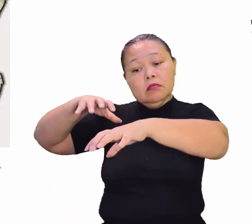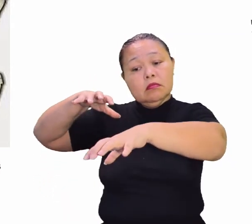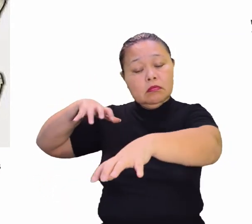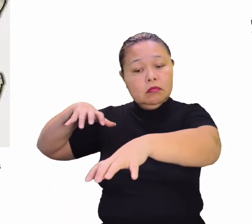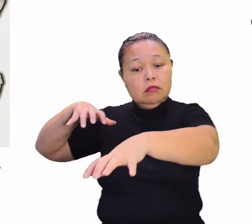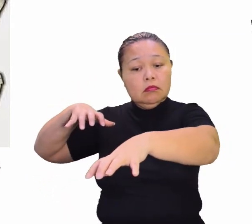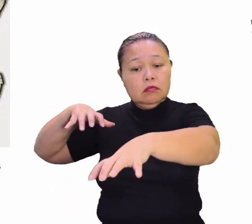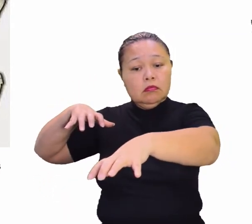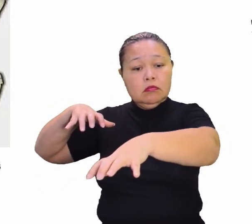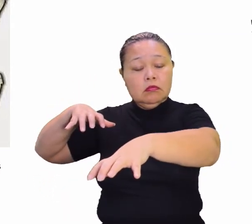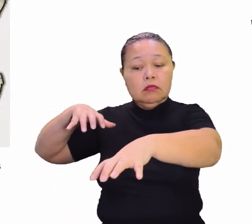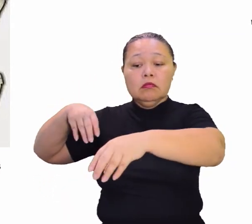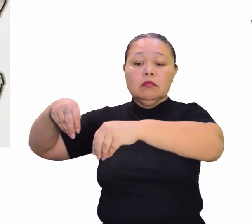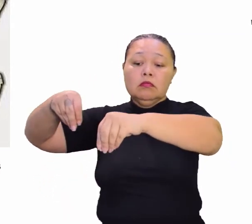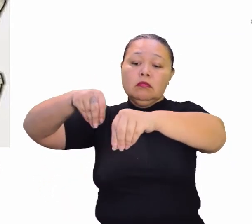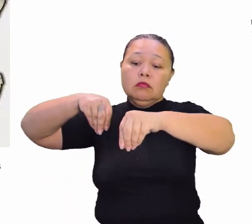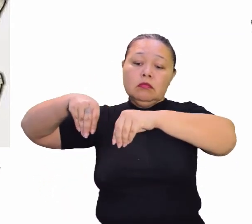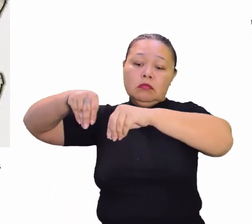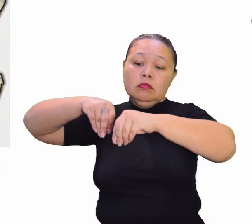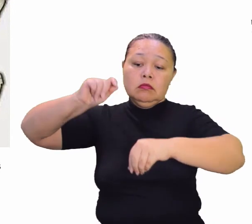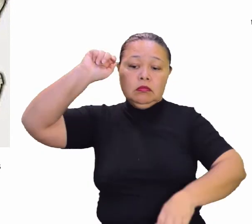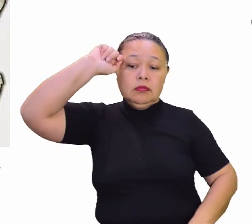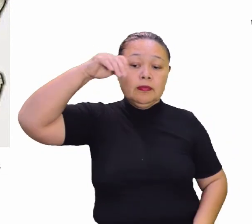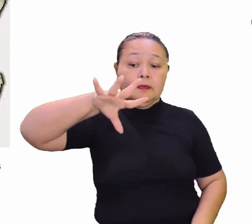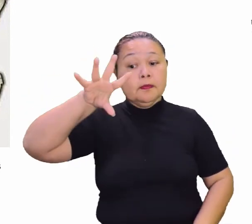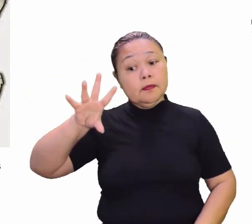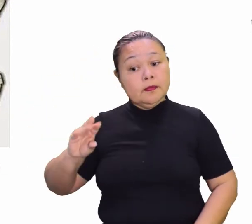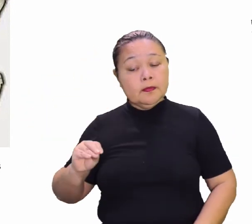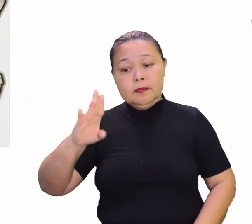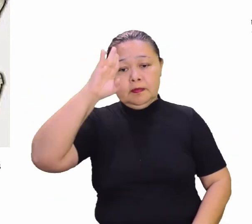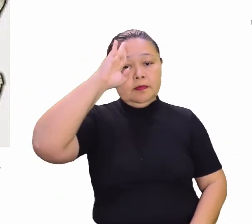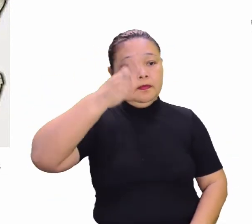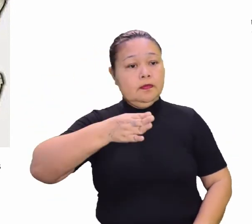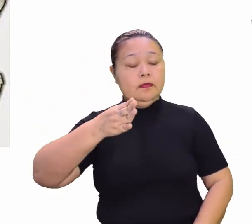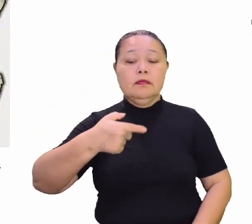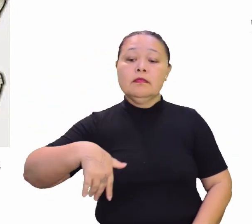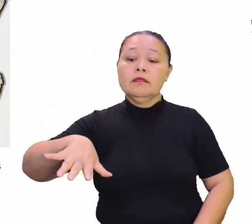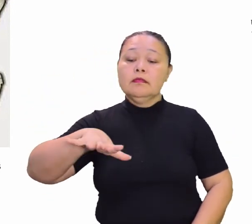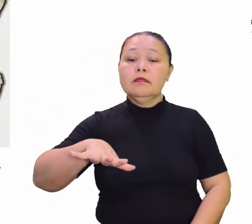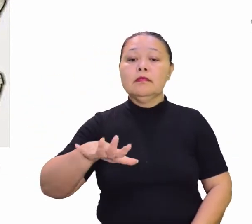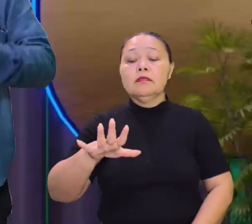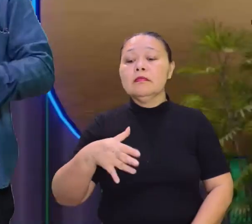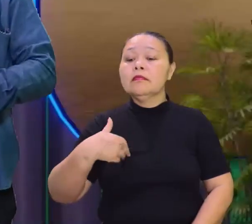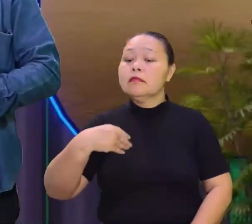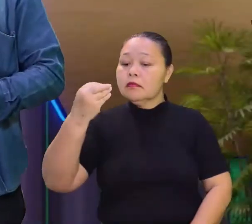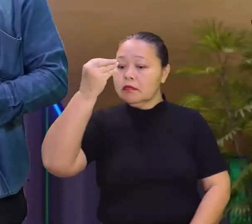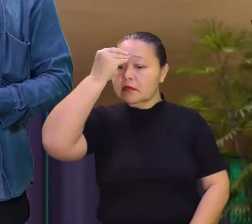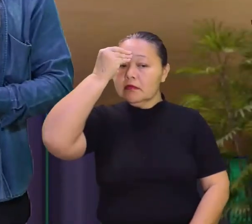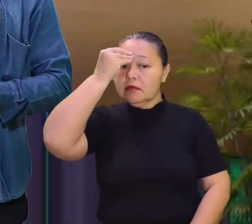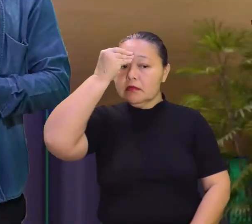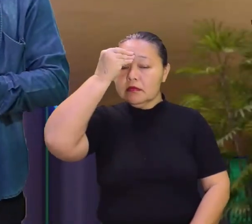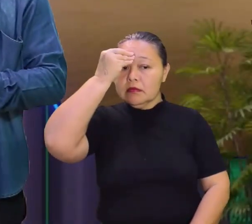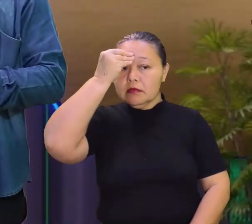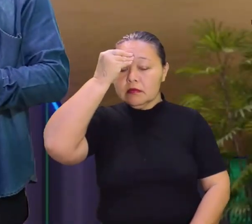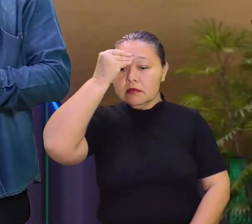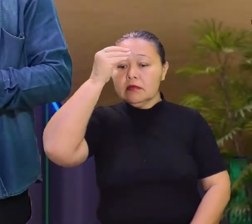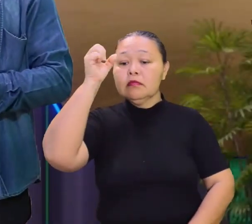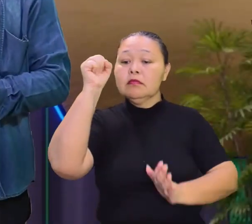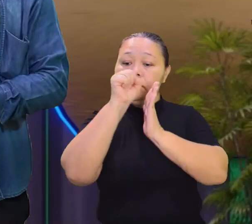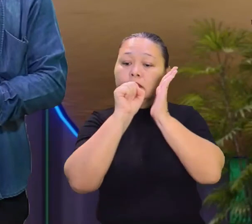divisão do território africano aí, principalmente, galera, guarda isso aí, ó,